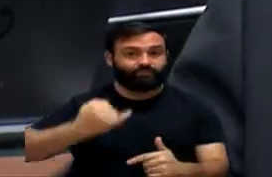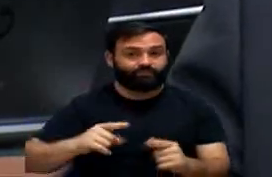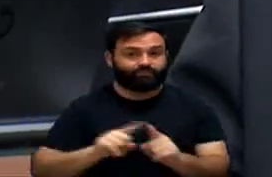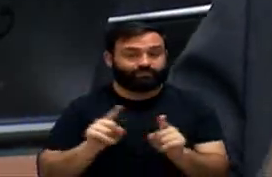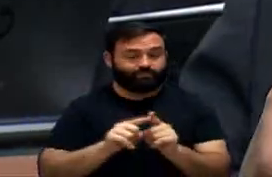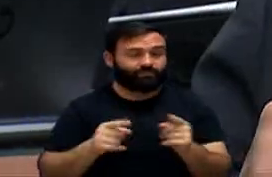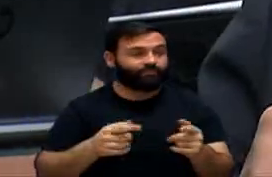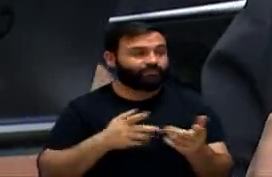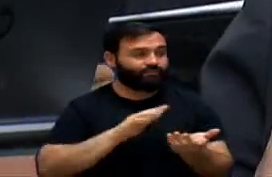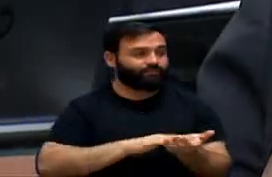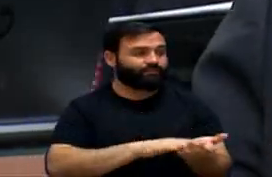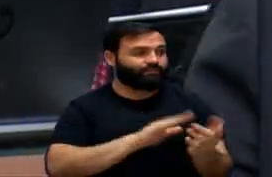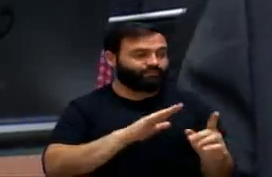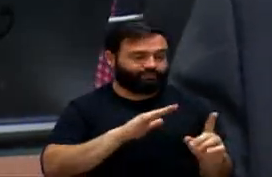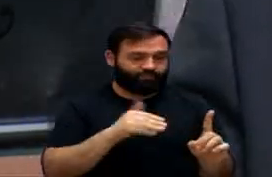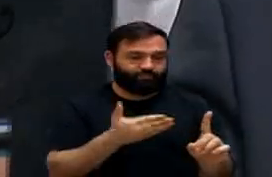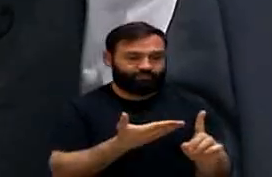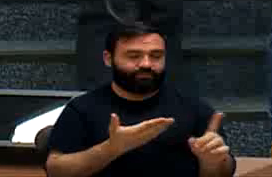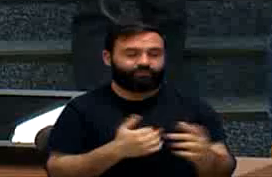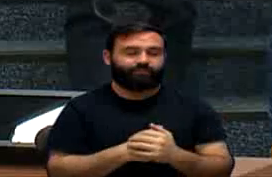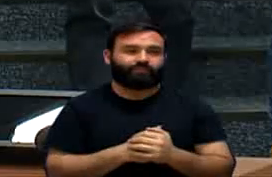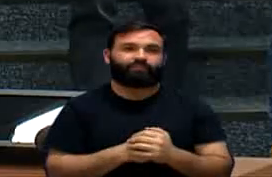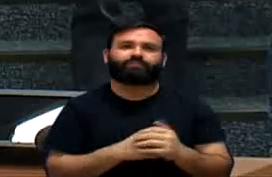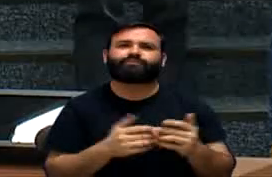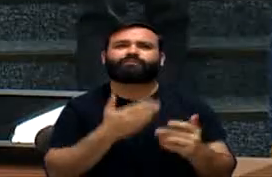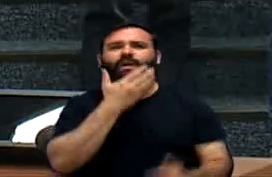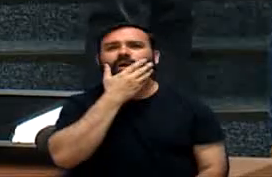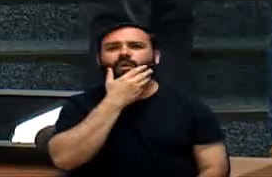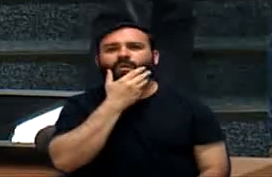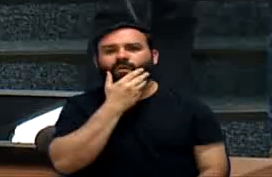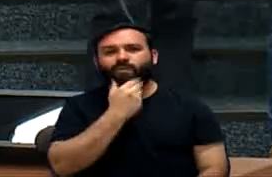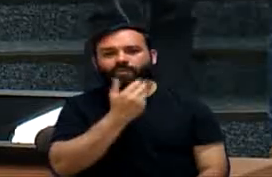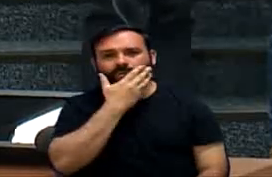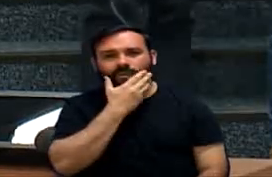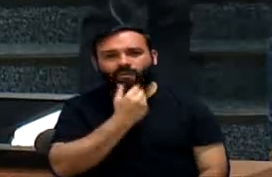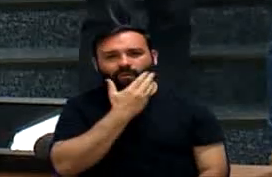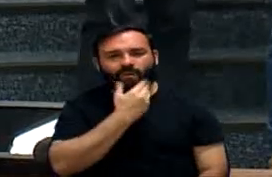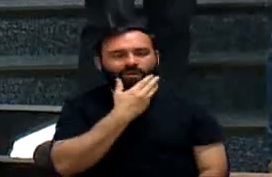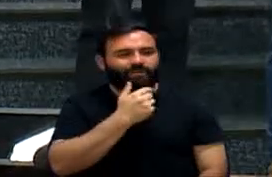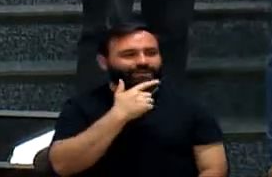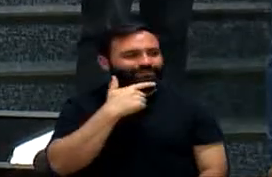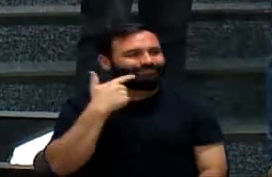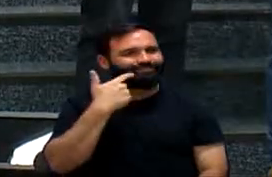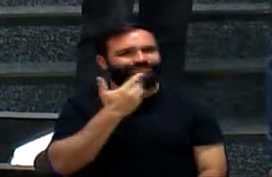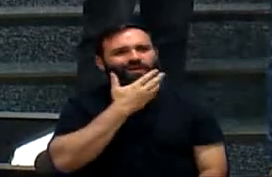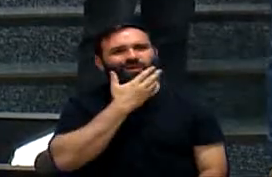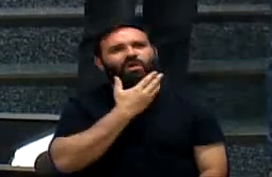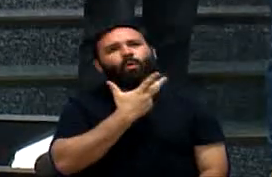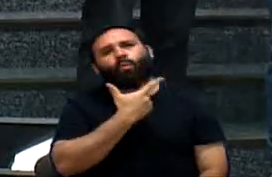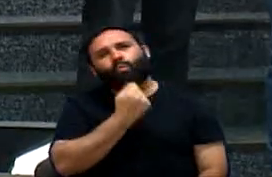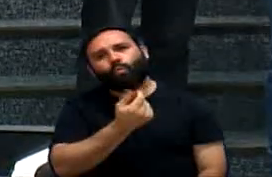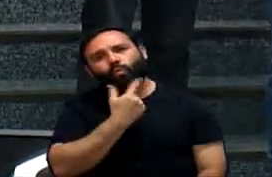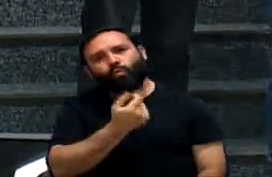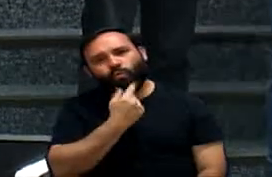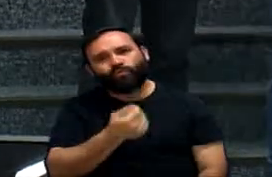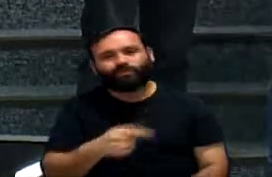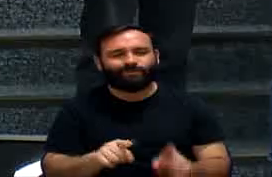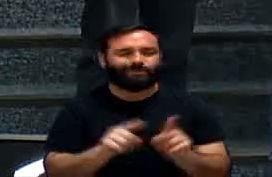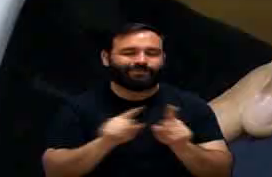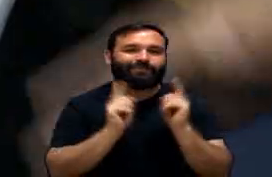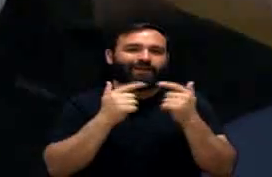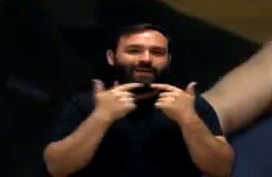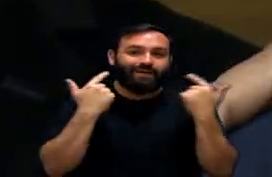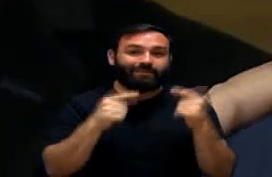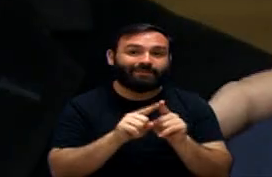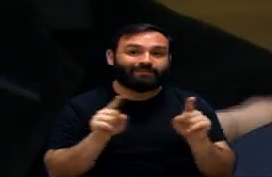ensejo Parabéns pela homenagem tá um rapaz de muito um senhor de muito Carisma né falar rapaz também seria de muito carisma e